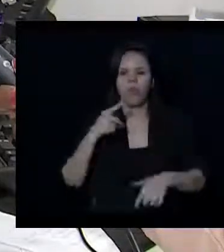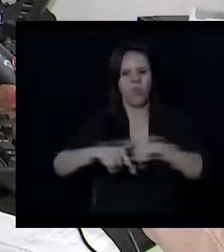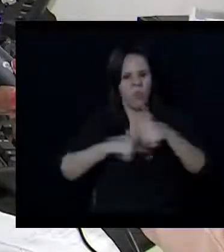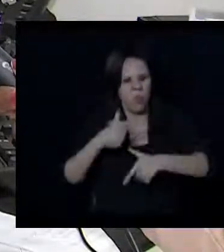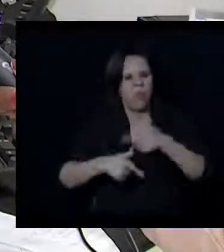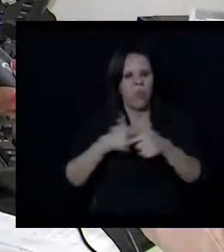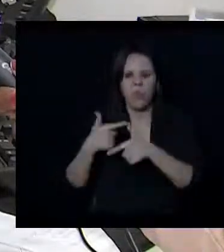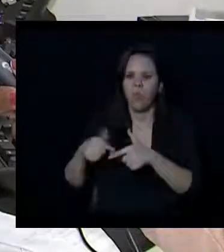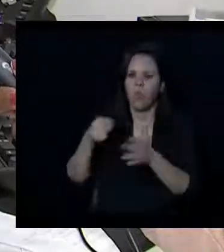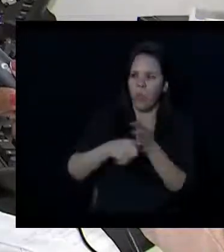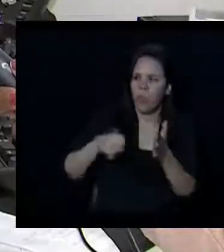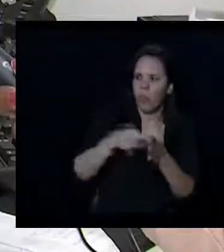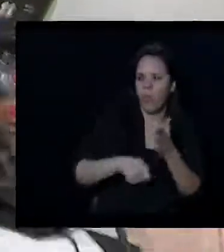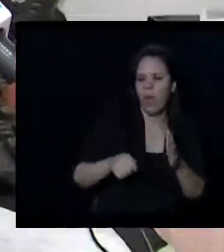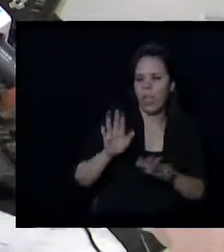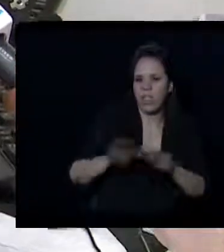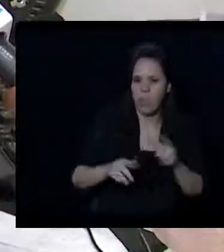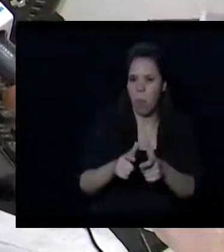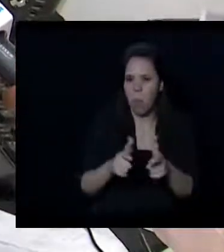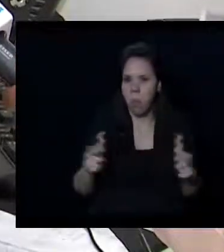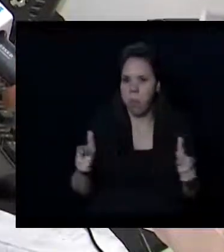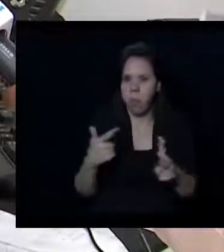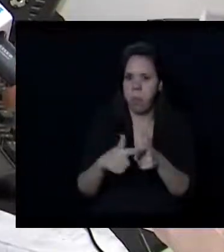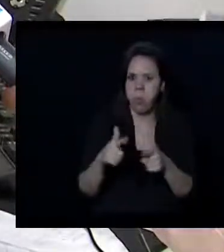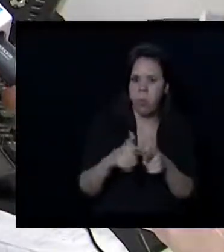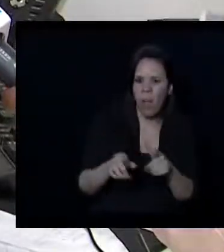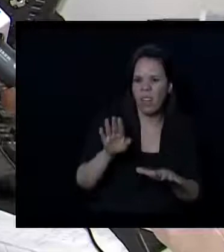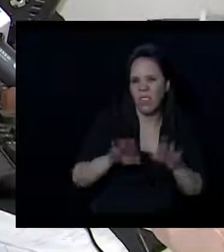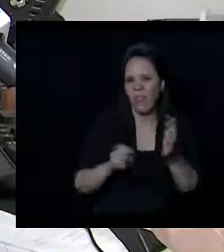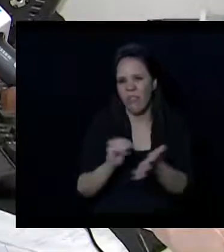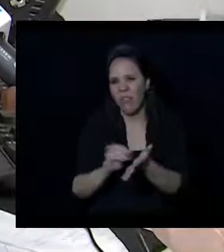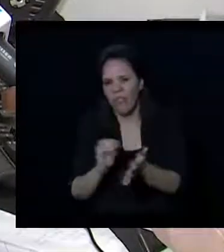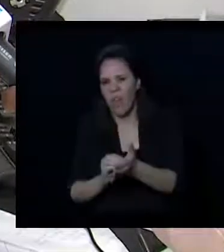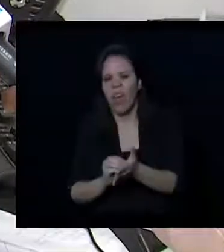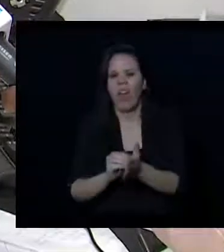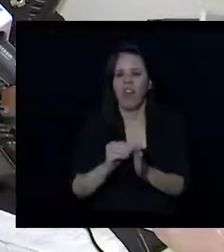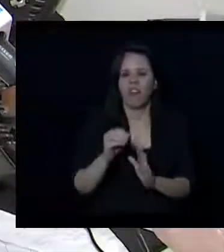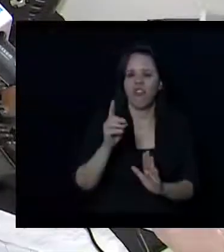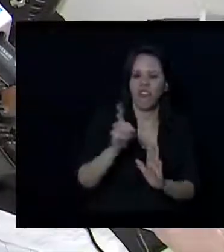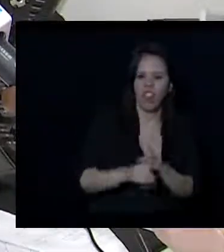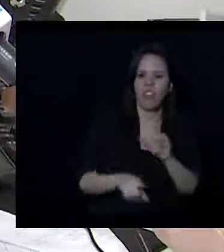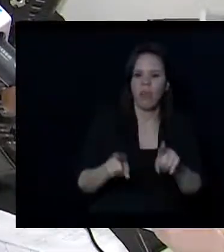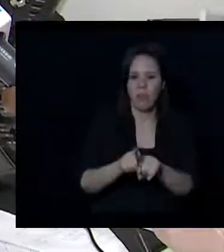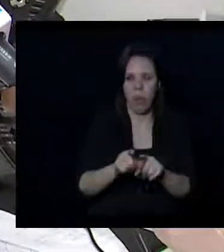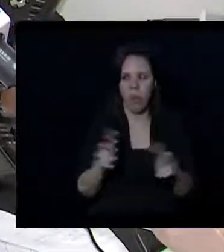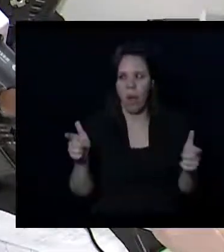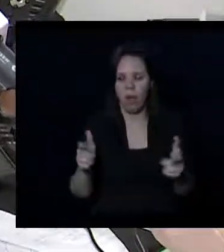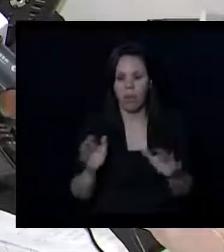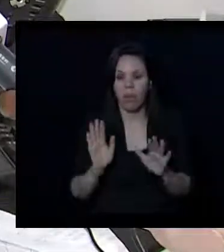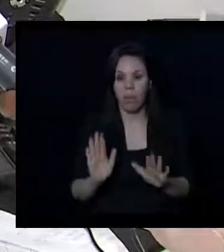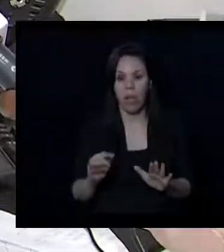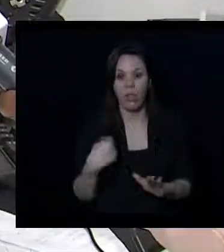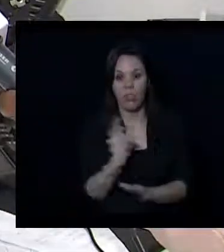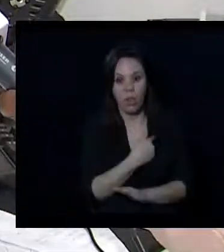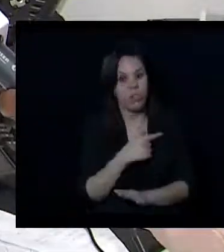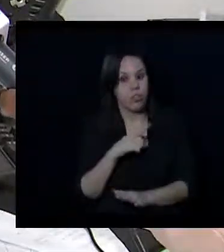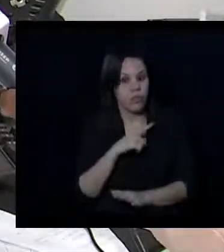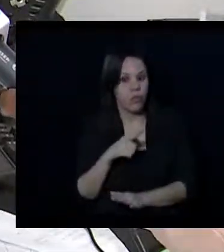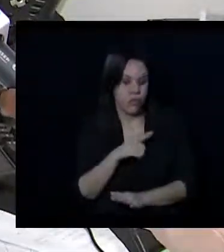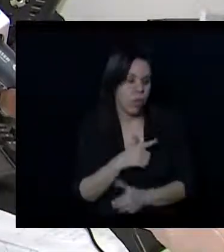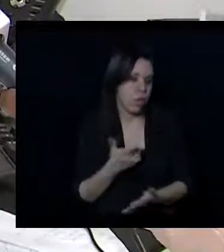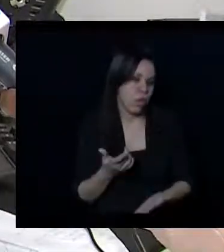excesso de problemas e descumprimento de legislações, de direitos, aparece muito mais. Mas nós tivemos um